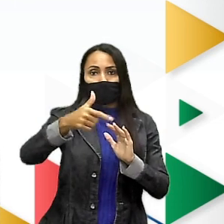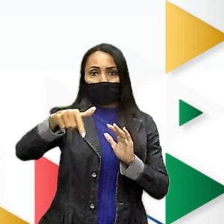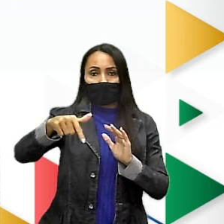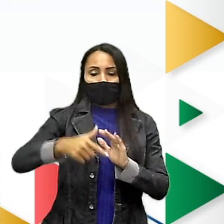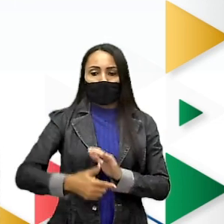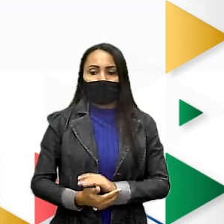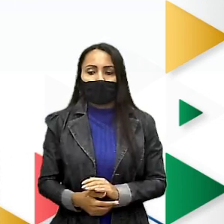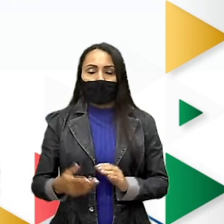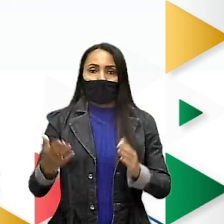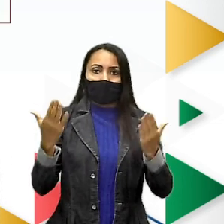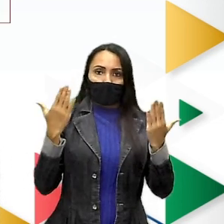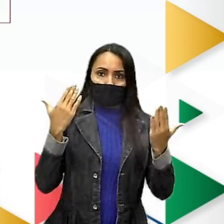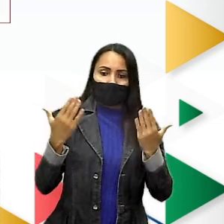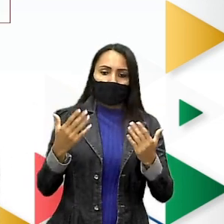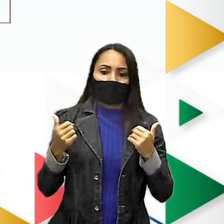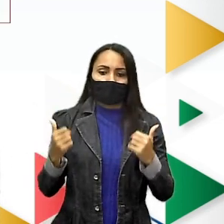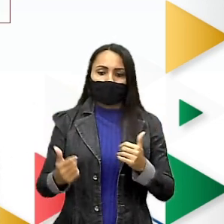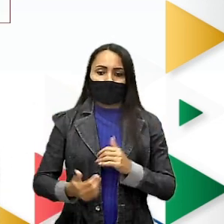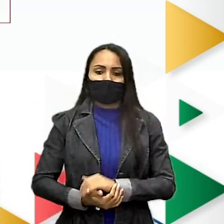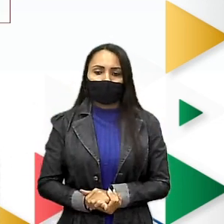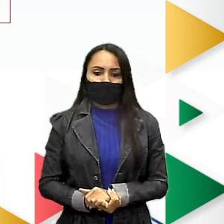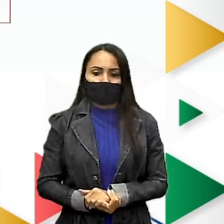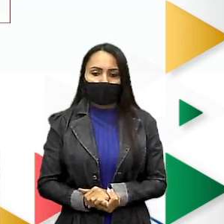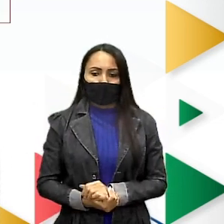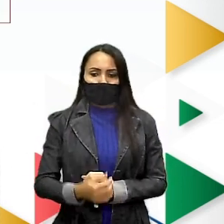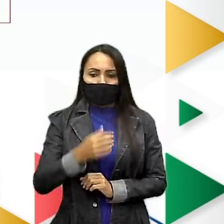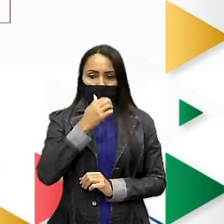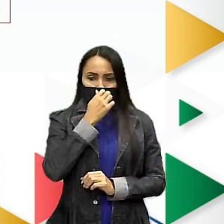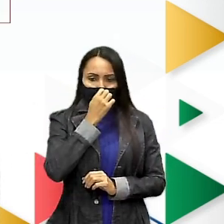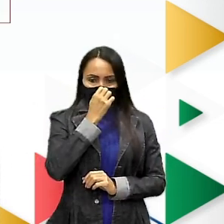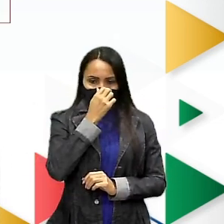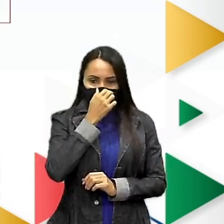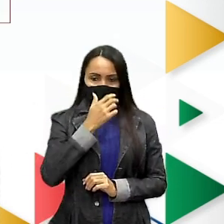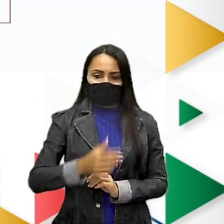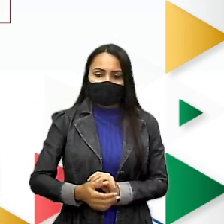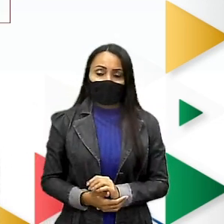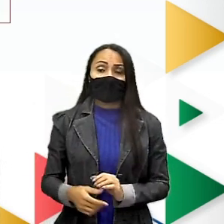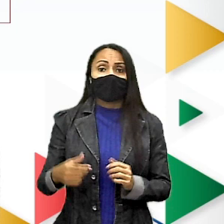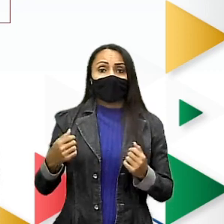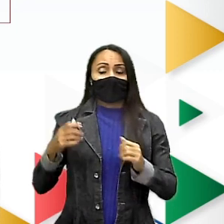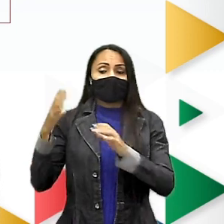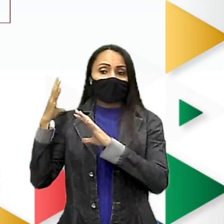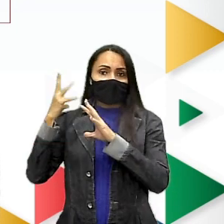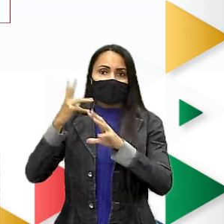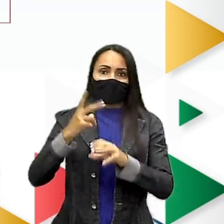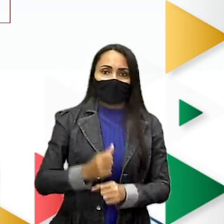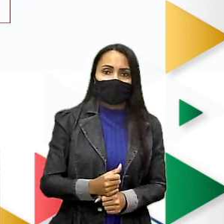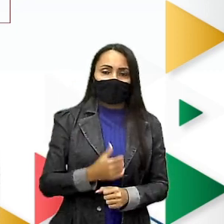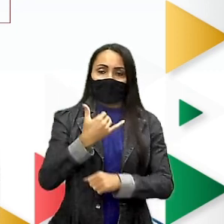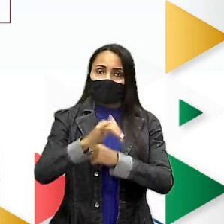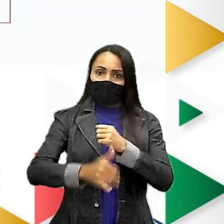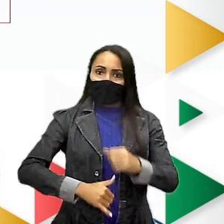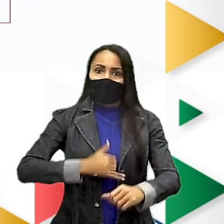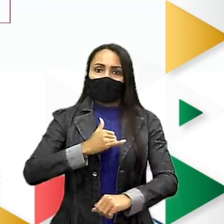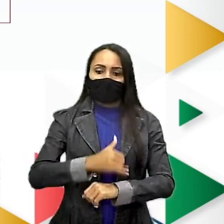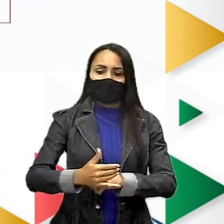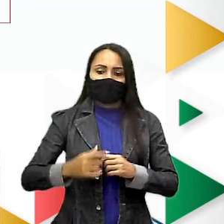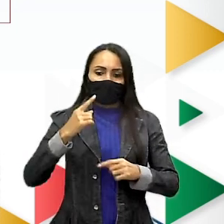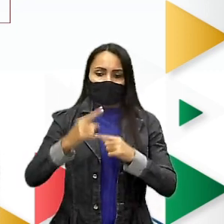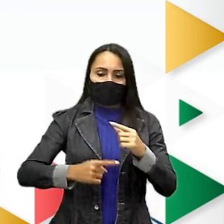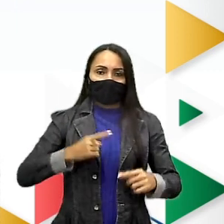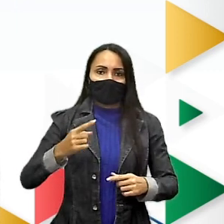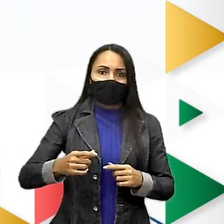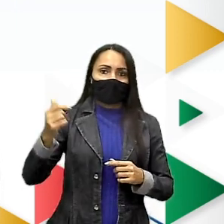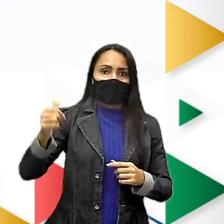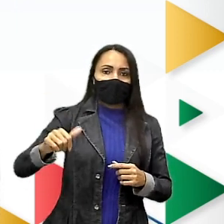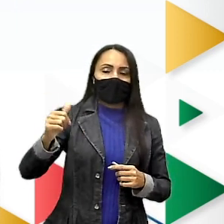Vamos comparar um com o outro? Vamos lá. Para responder essa questão, a gente precisa revisar um pouco sobre o átomo, tá? E depois disso analisar